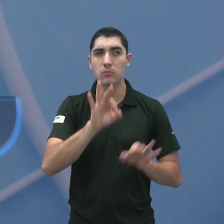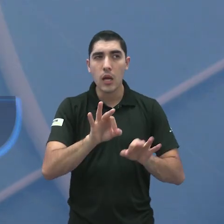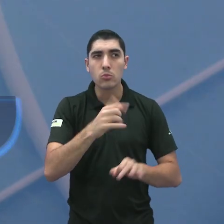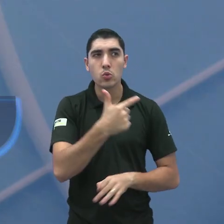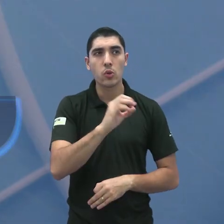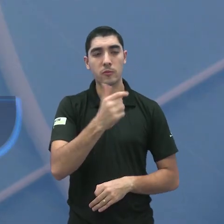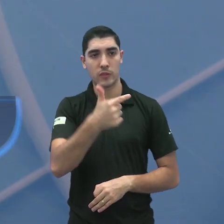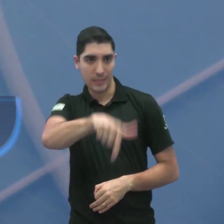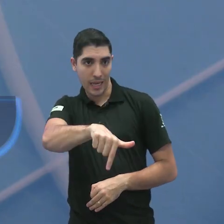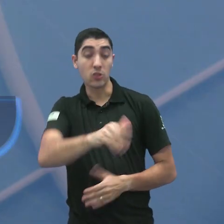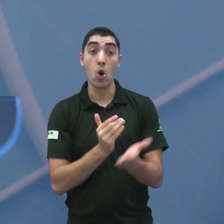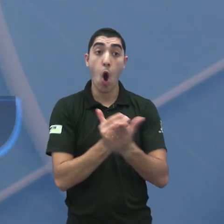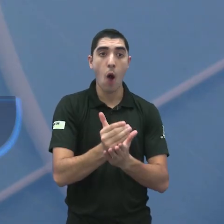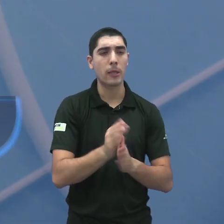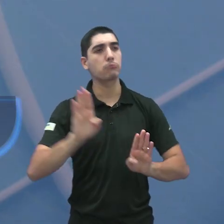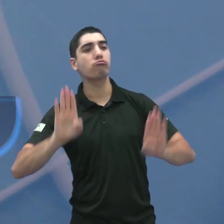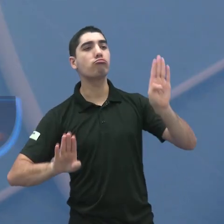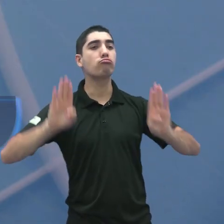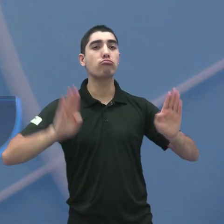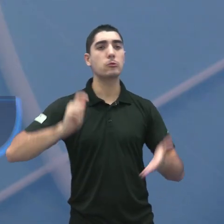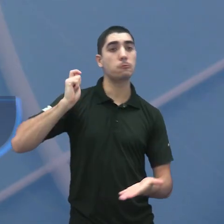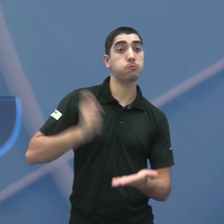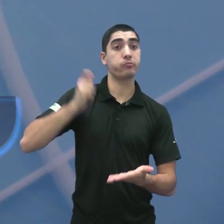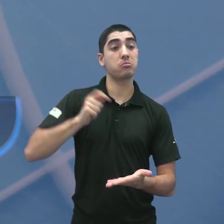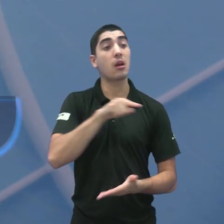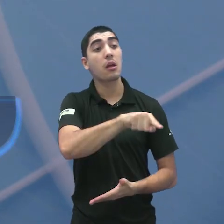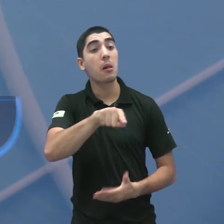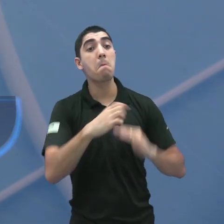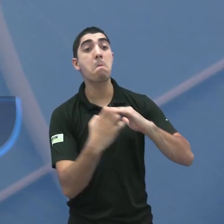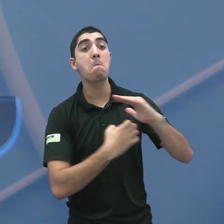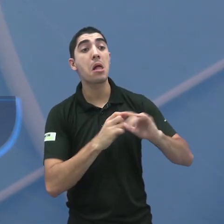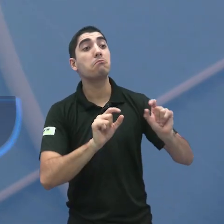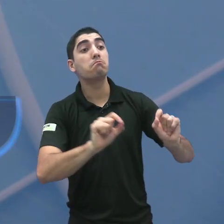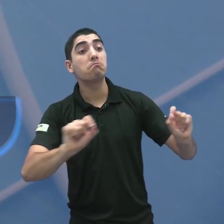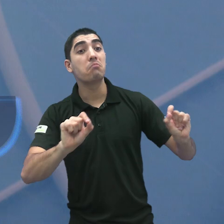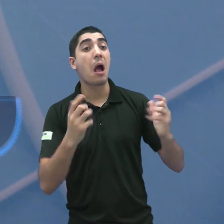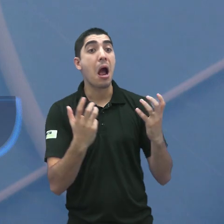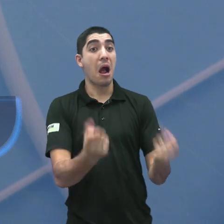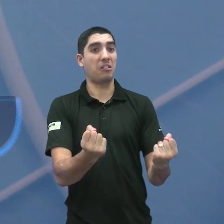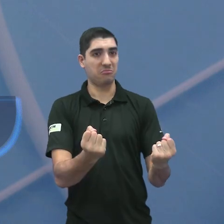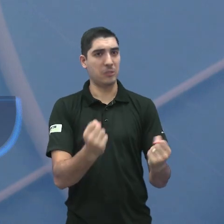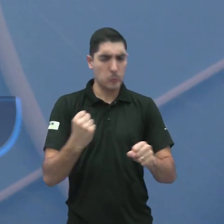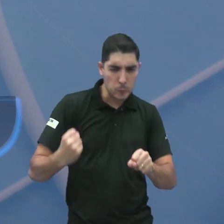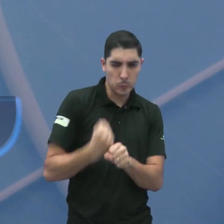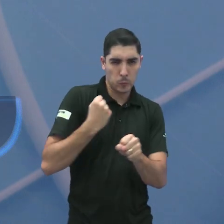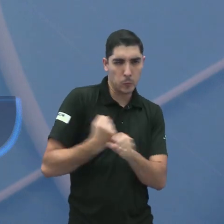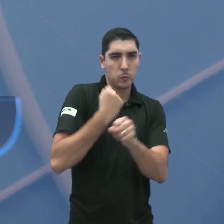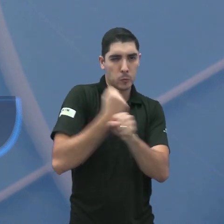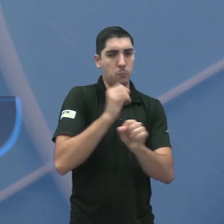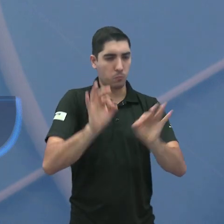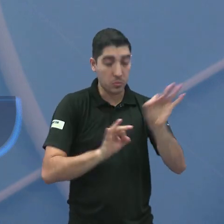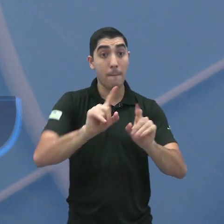leilão para escolher quem será a vencedora aí para a concessão de construção e